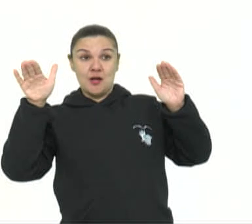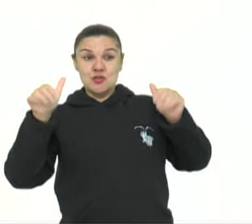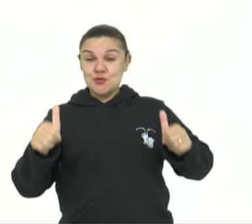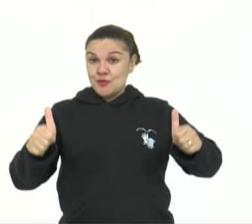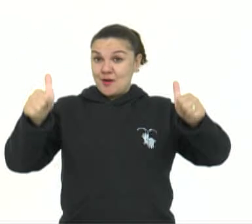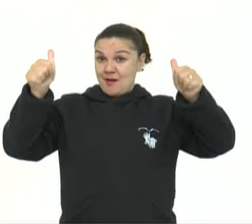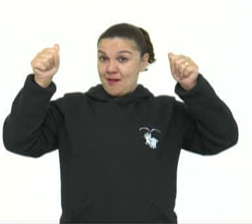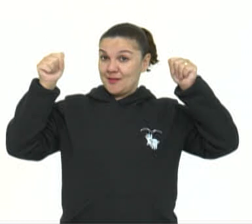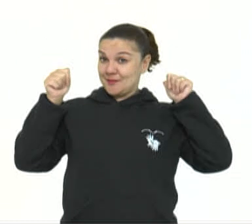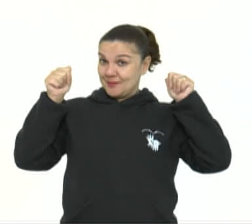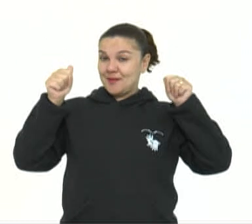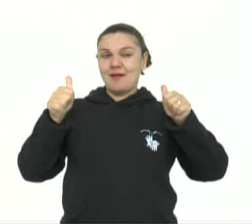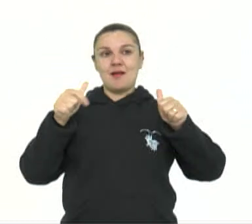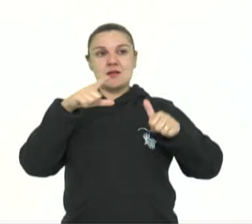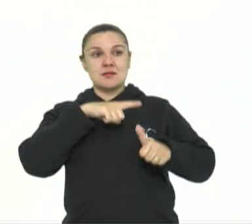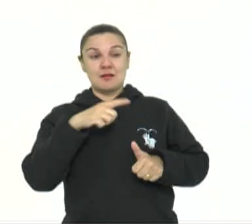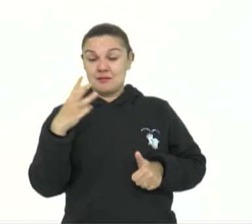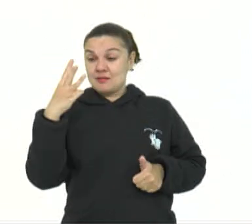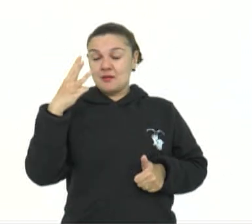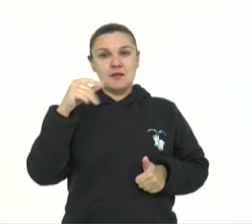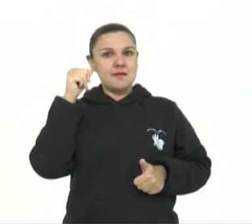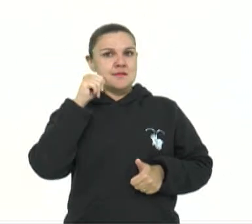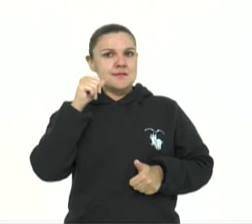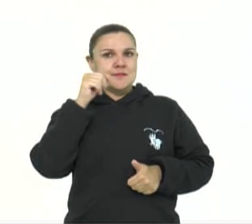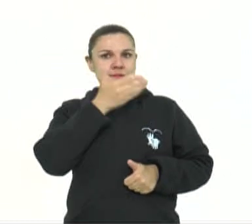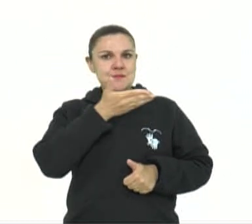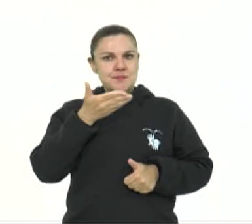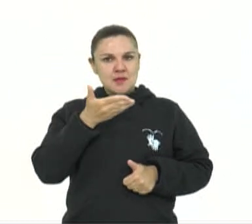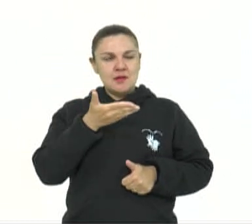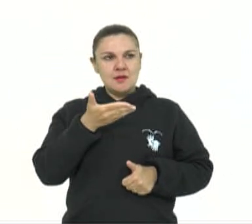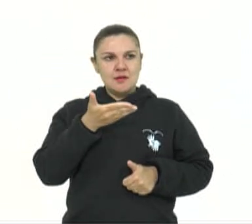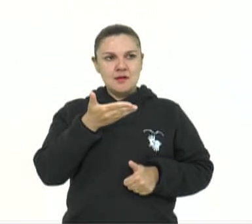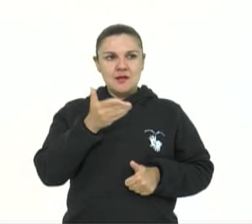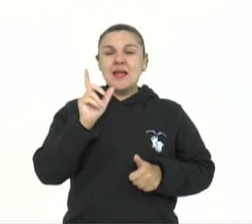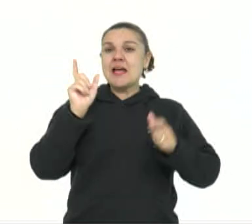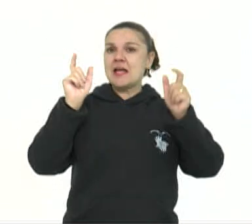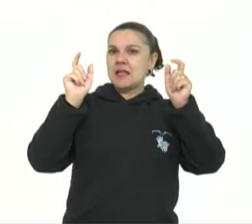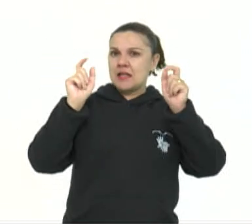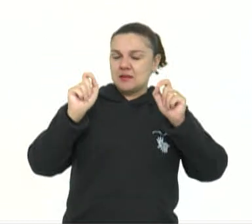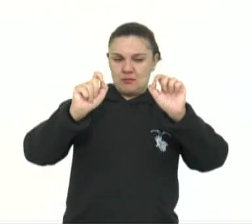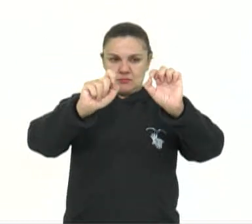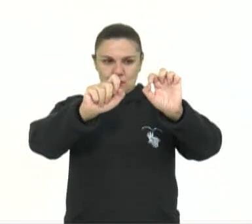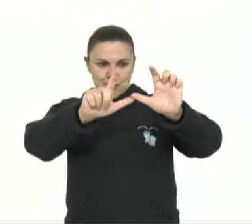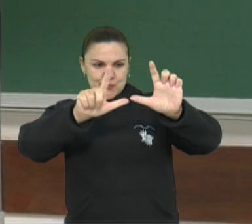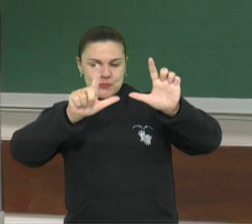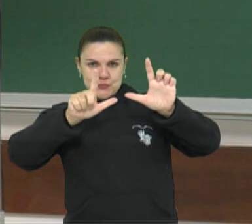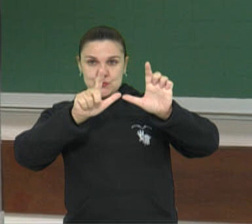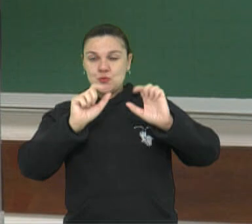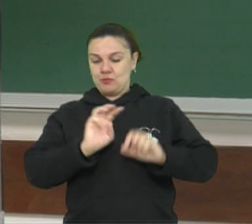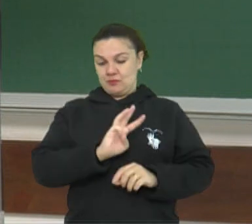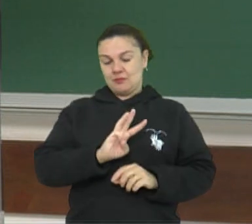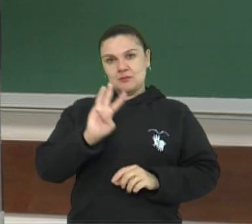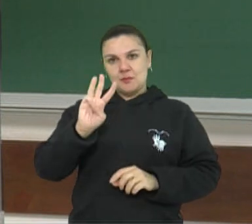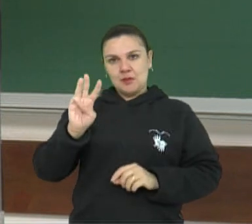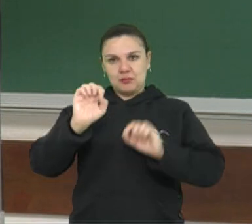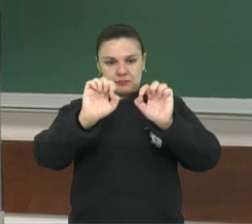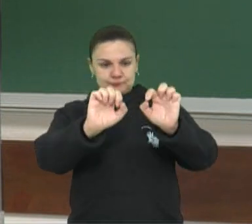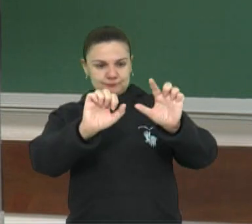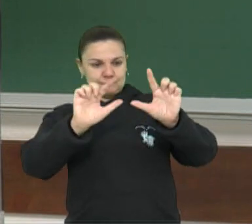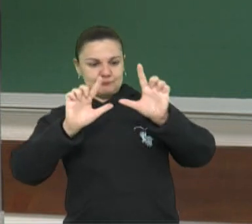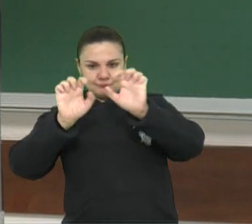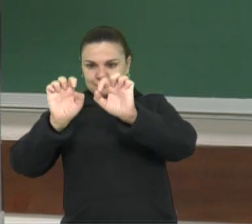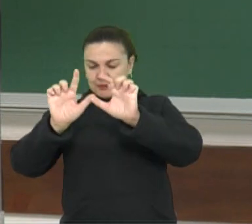temos ali 3 mulheres, tá? Então, você dá o zoom quando você entrar no site e você vai